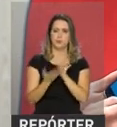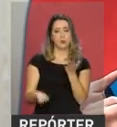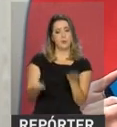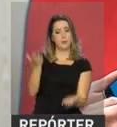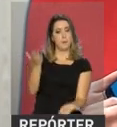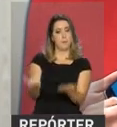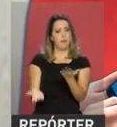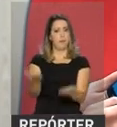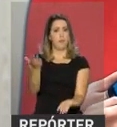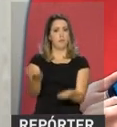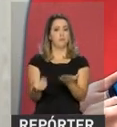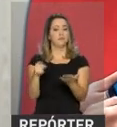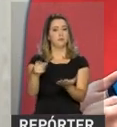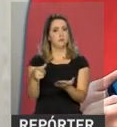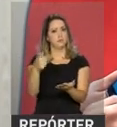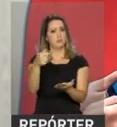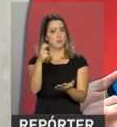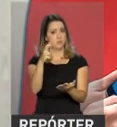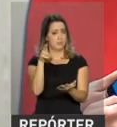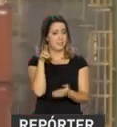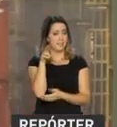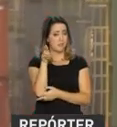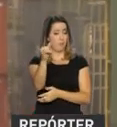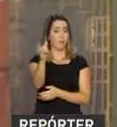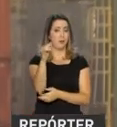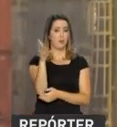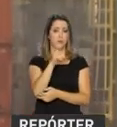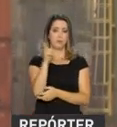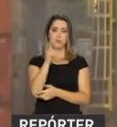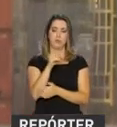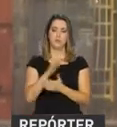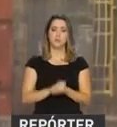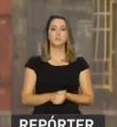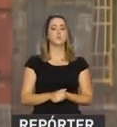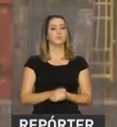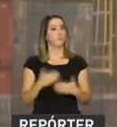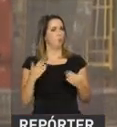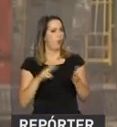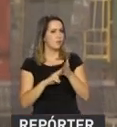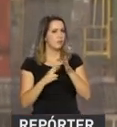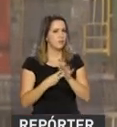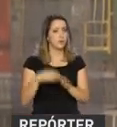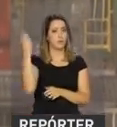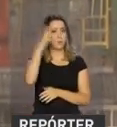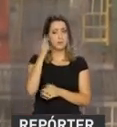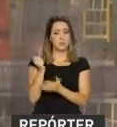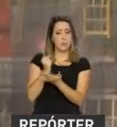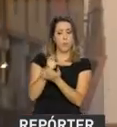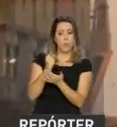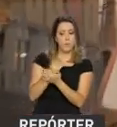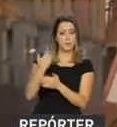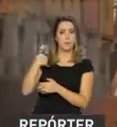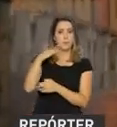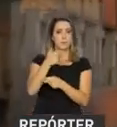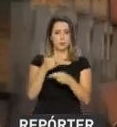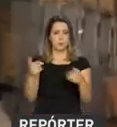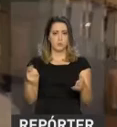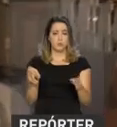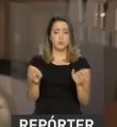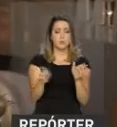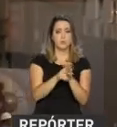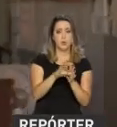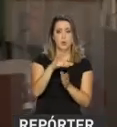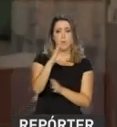entre 65 e 70 bilhões de dólares o brasil comprou mais bens de capital como o maquinário segundo o